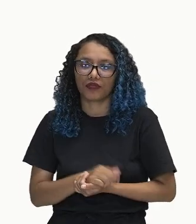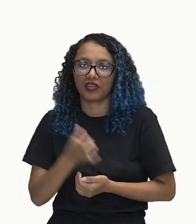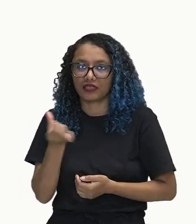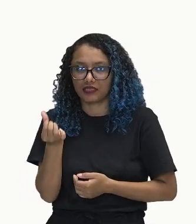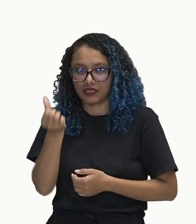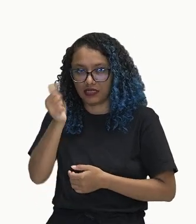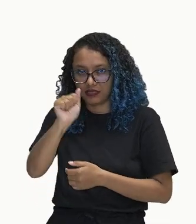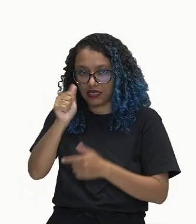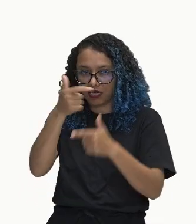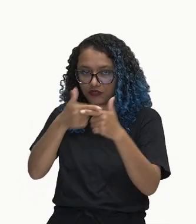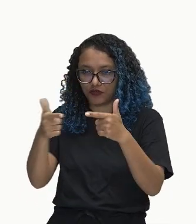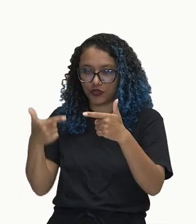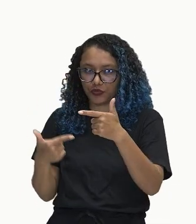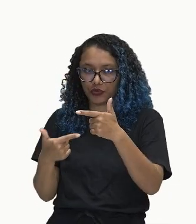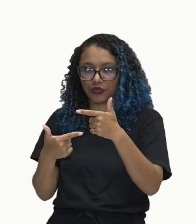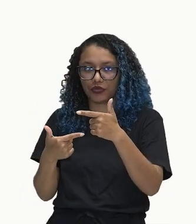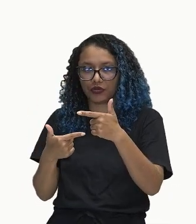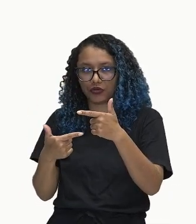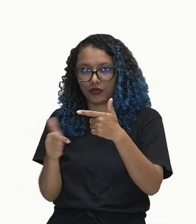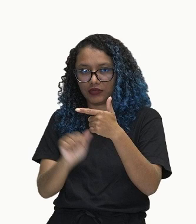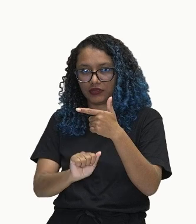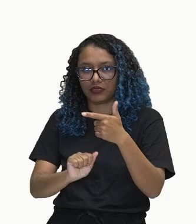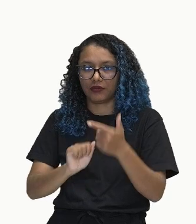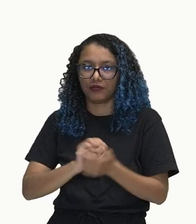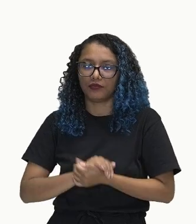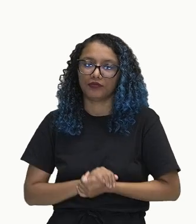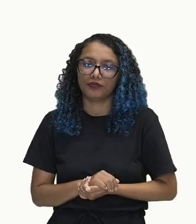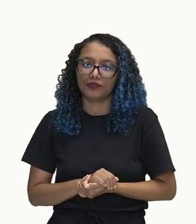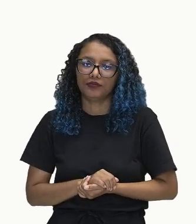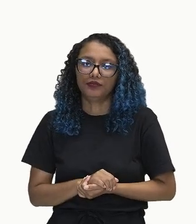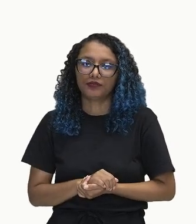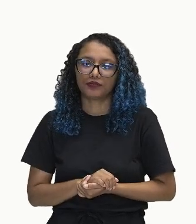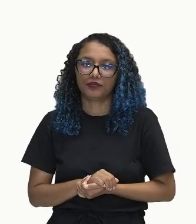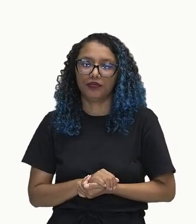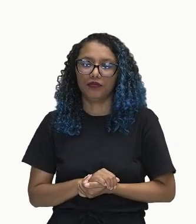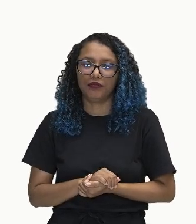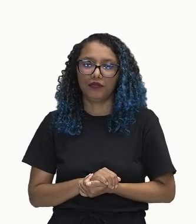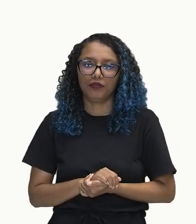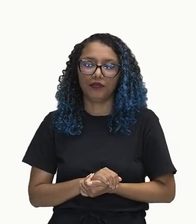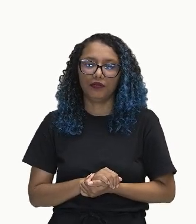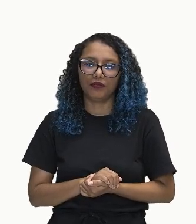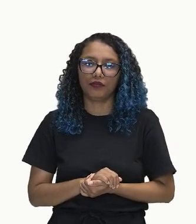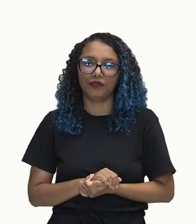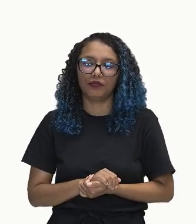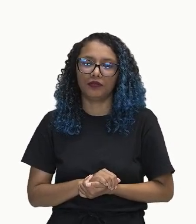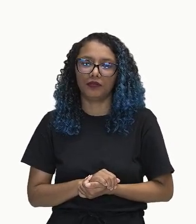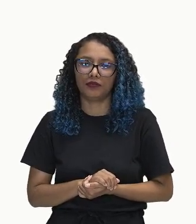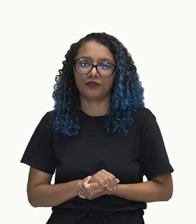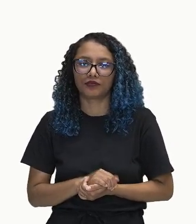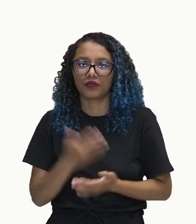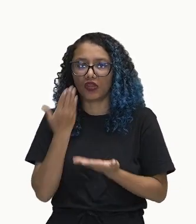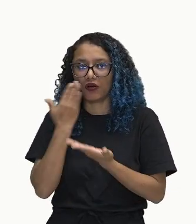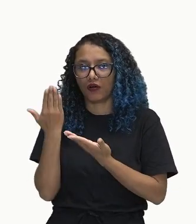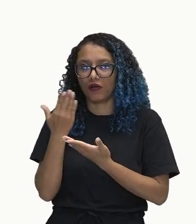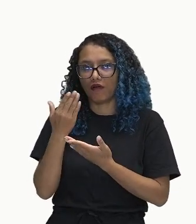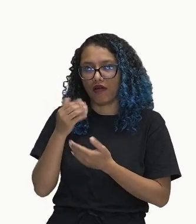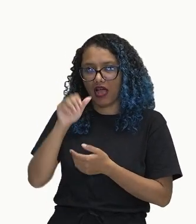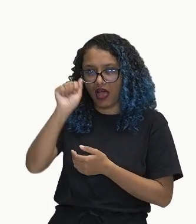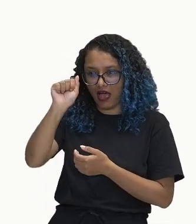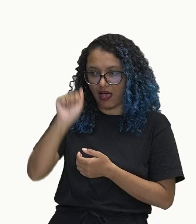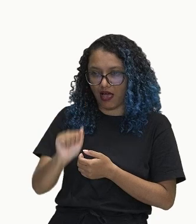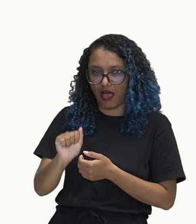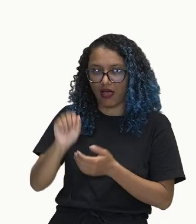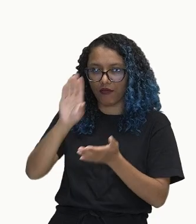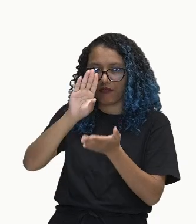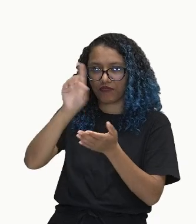2a, tá? Opa. Vou dividir 6a por 2a. Nessa divisão, ó, a com a